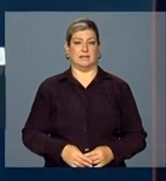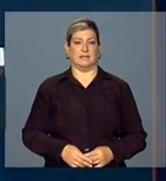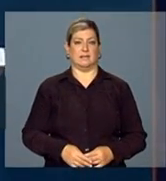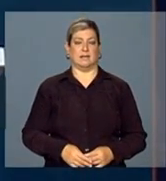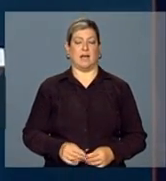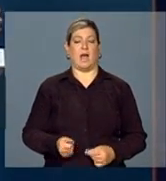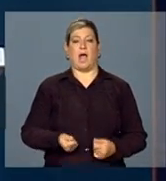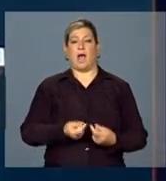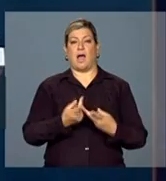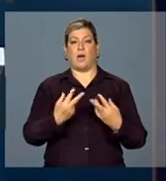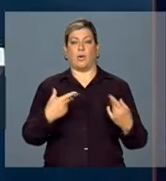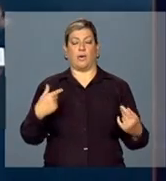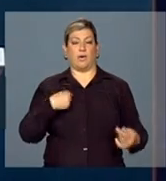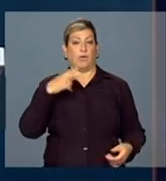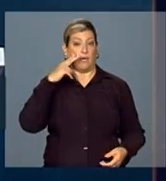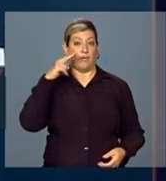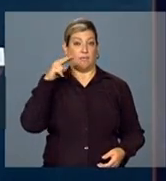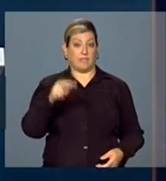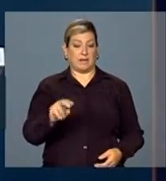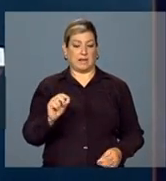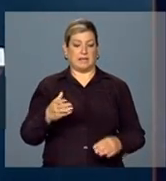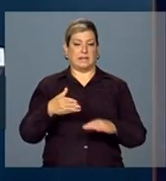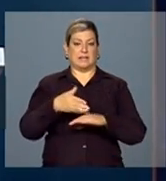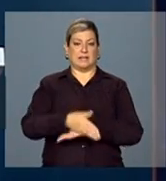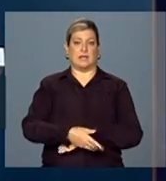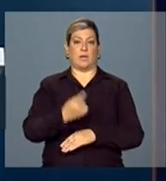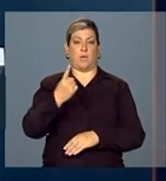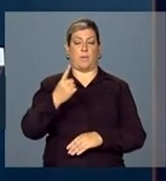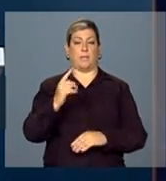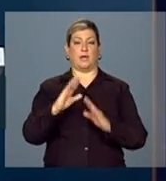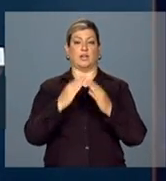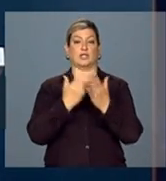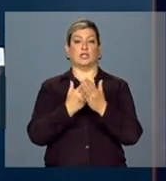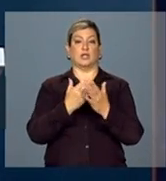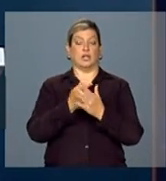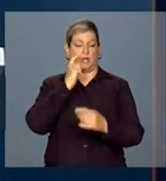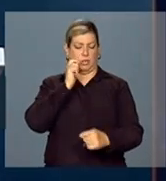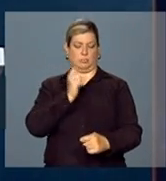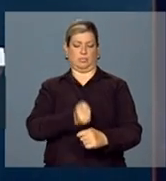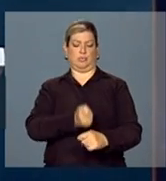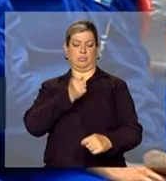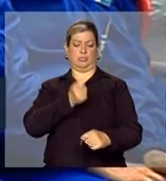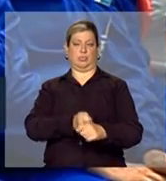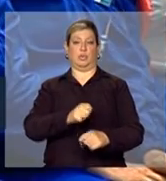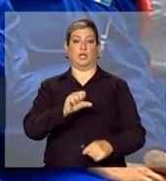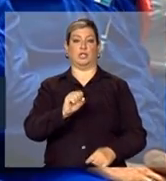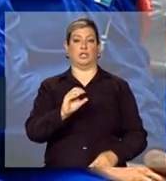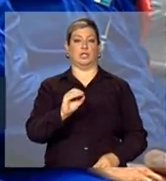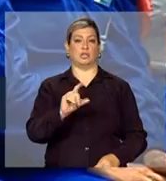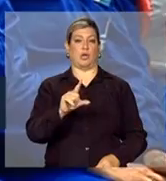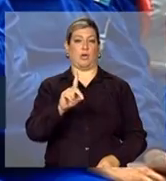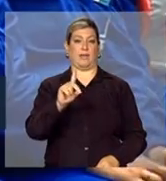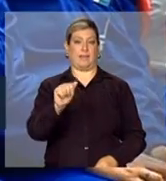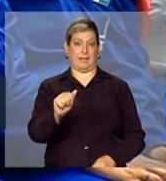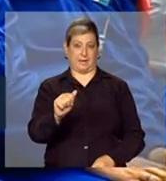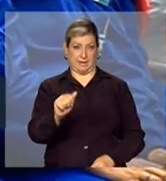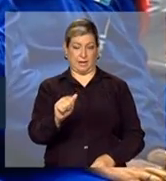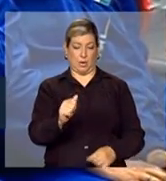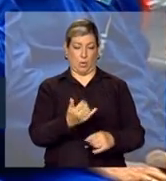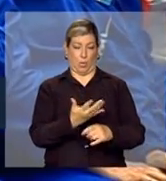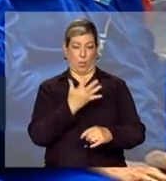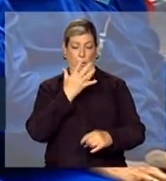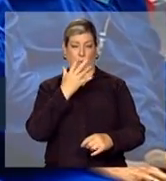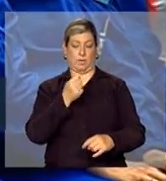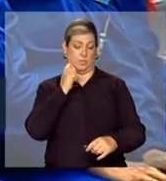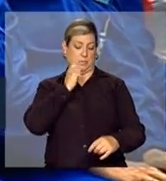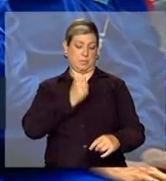algo que eu vi na entrada, uma escola de soldadores. Esse também é o mérito desse